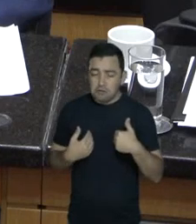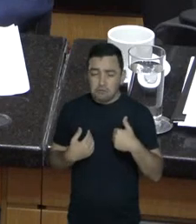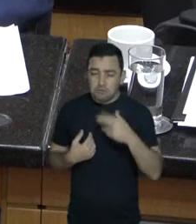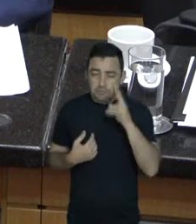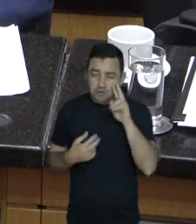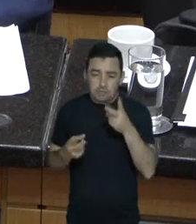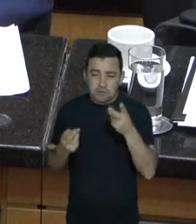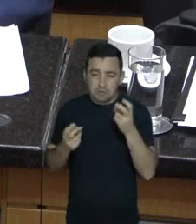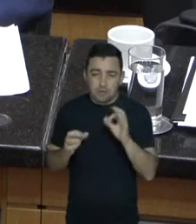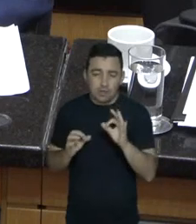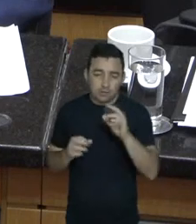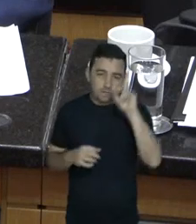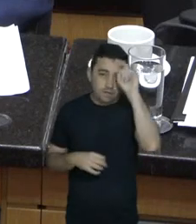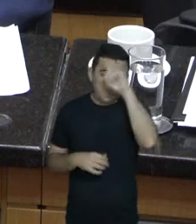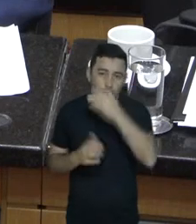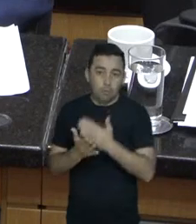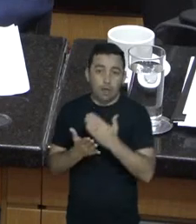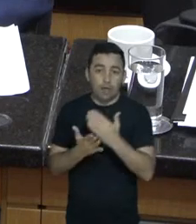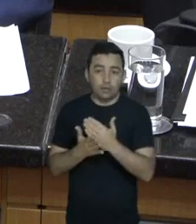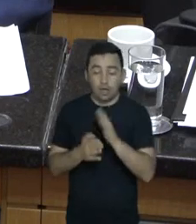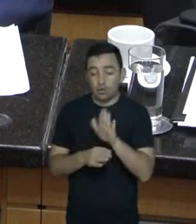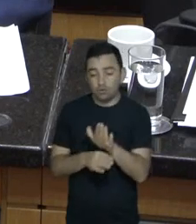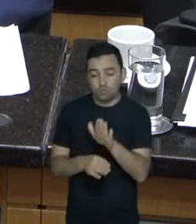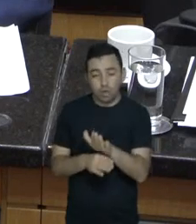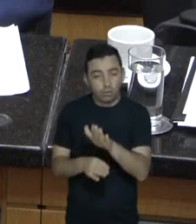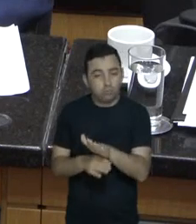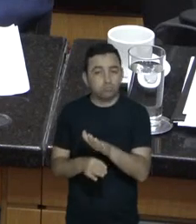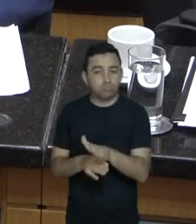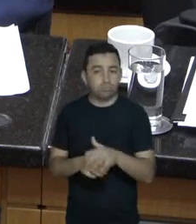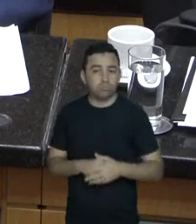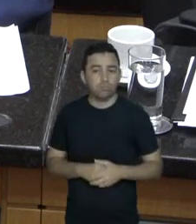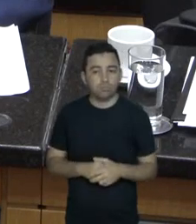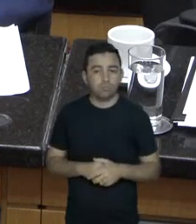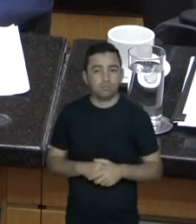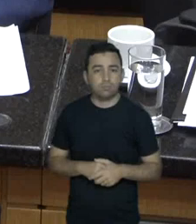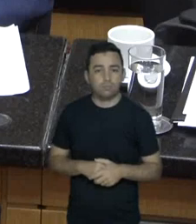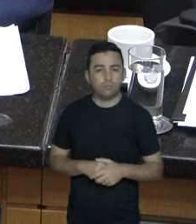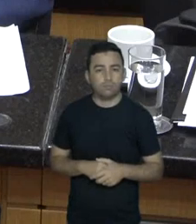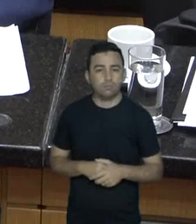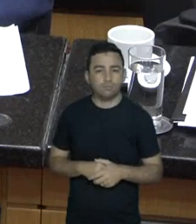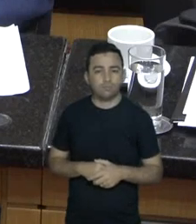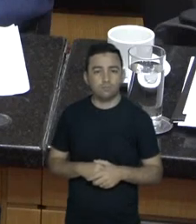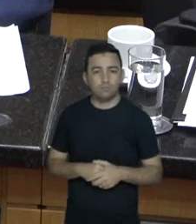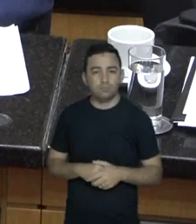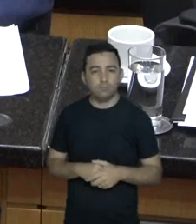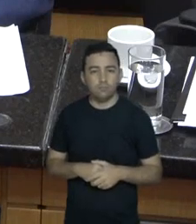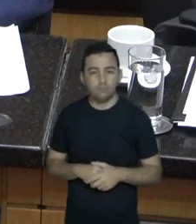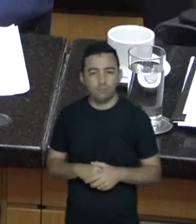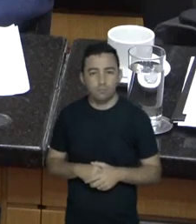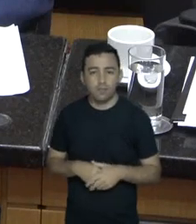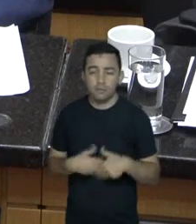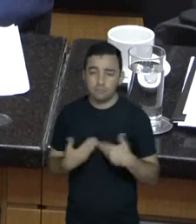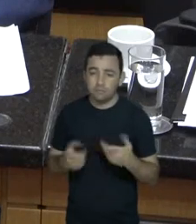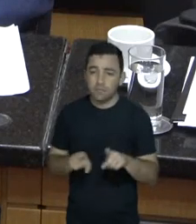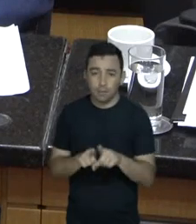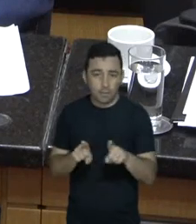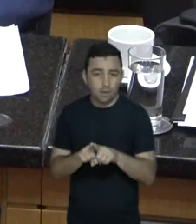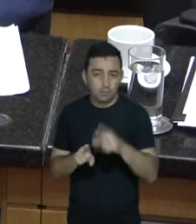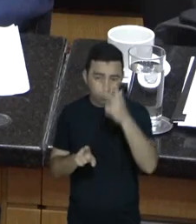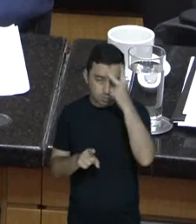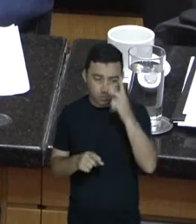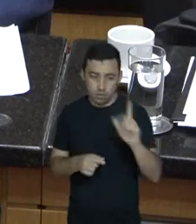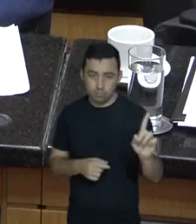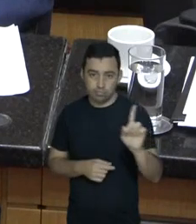governo poder ajudar nesse sentido. E até de quem veio o projeto,